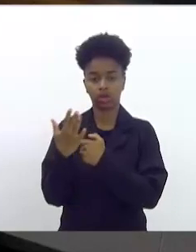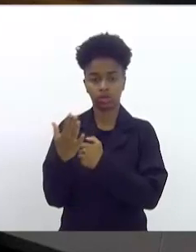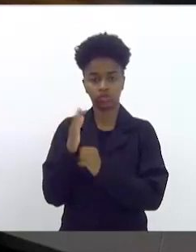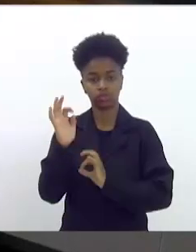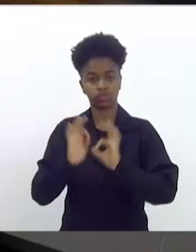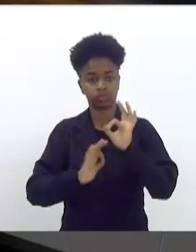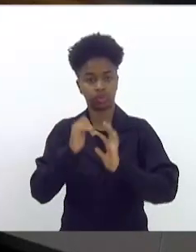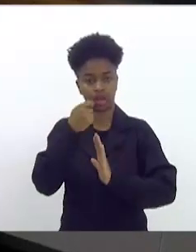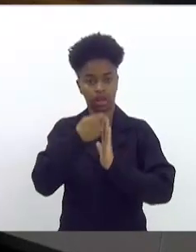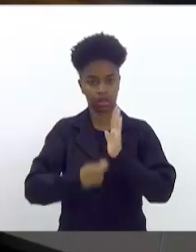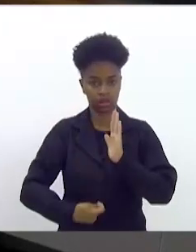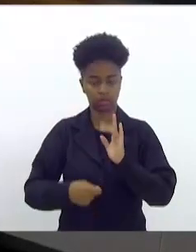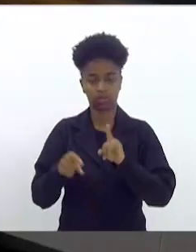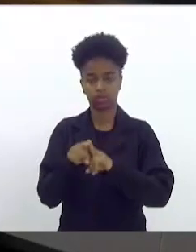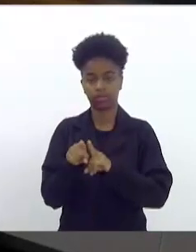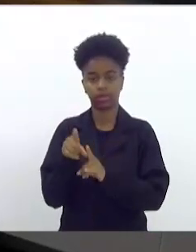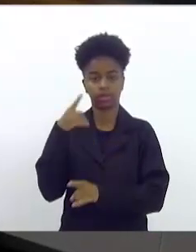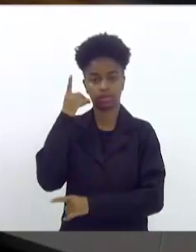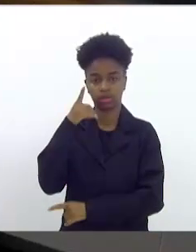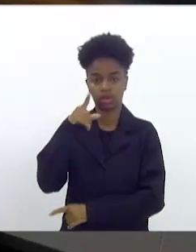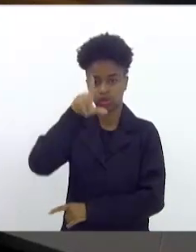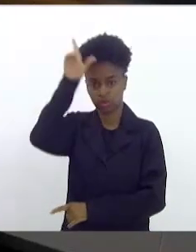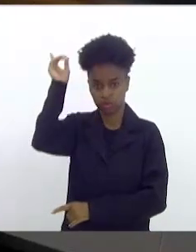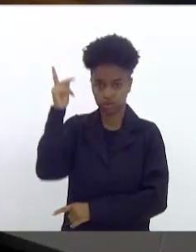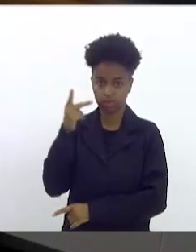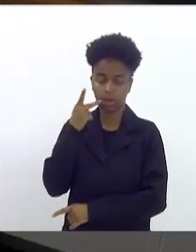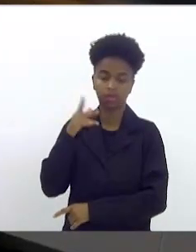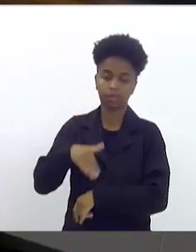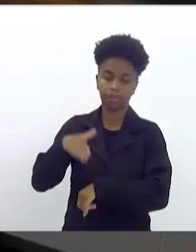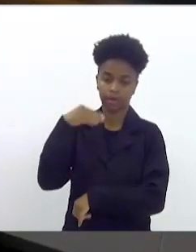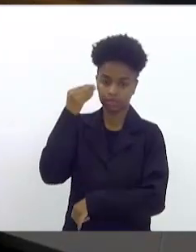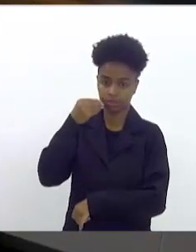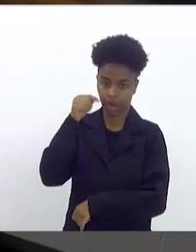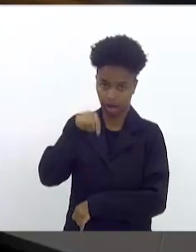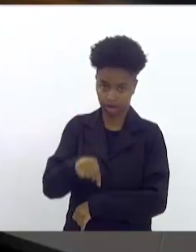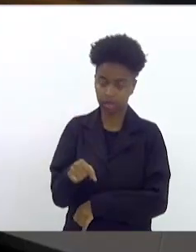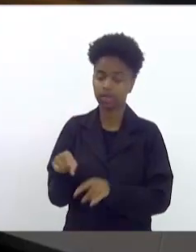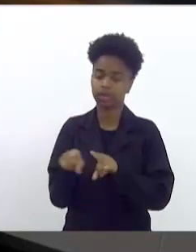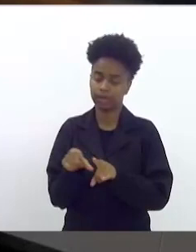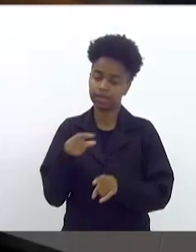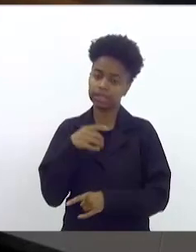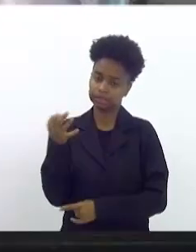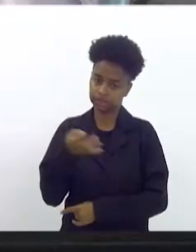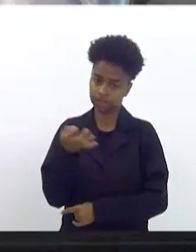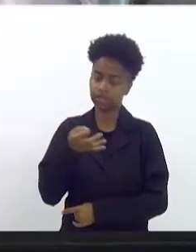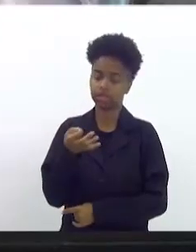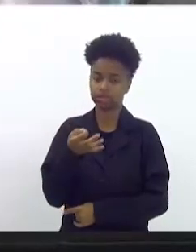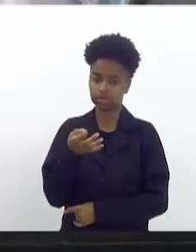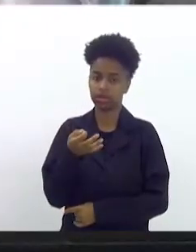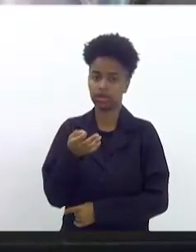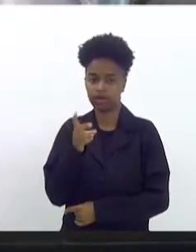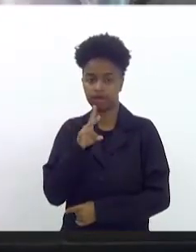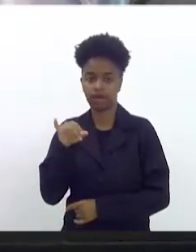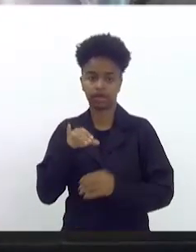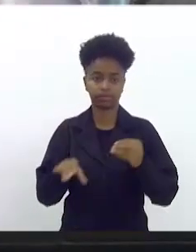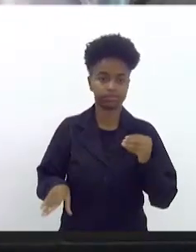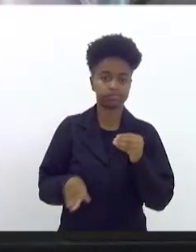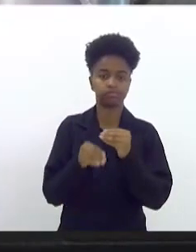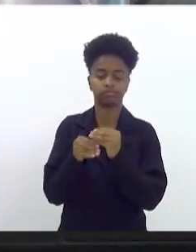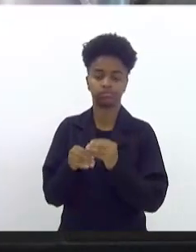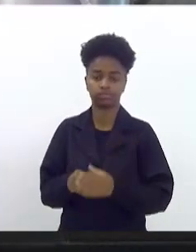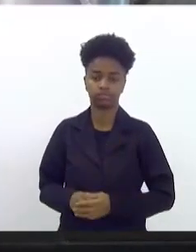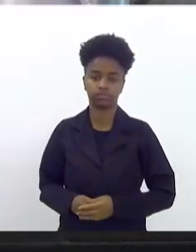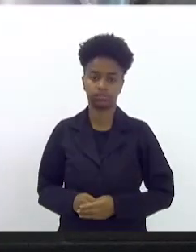esse relatório, o deputado Luiz Paulo, que é o nosso decano aqui, com certeza também terão muitas questões para contribuir.